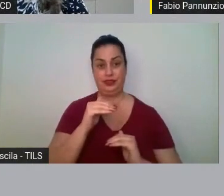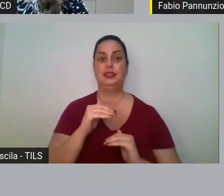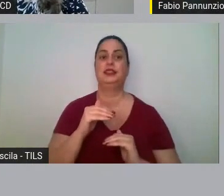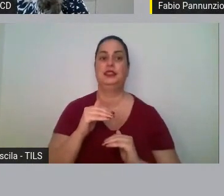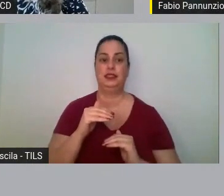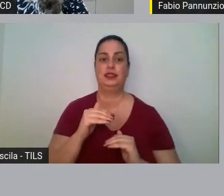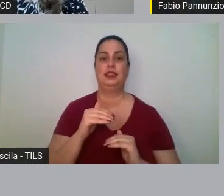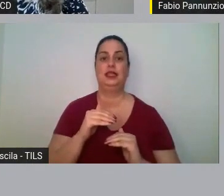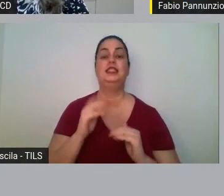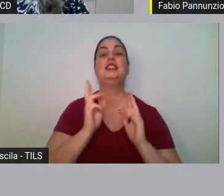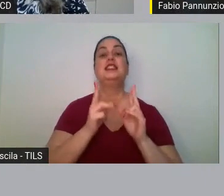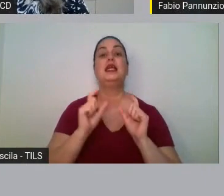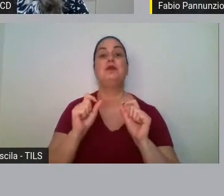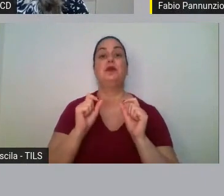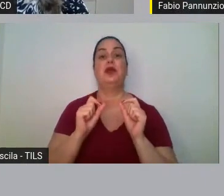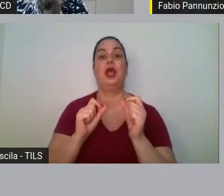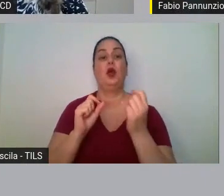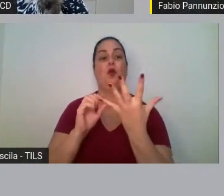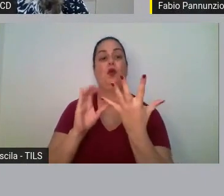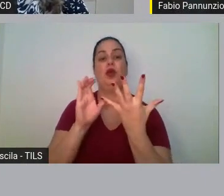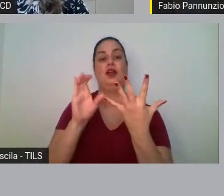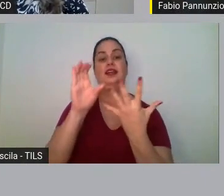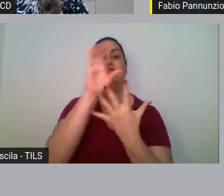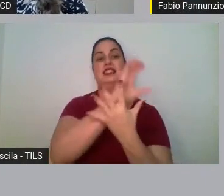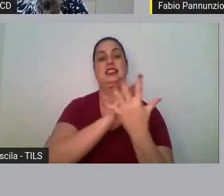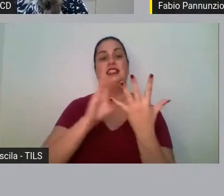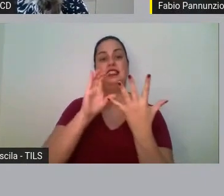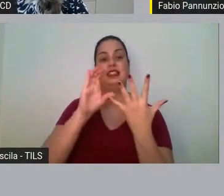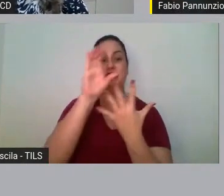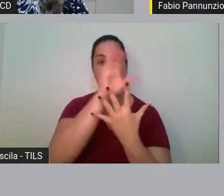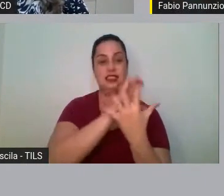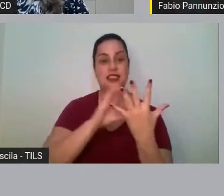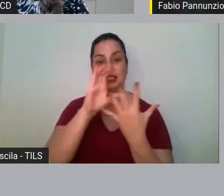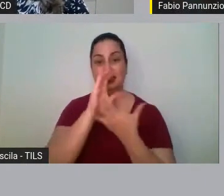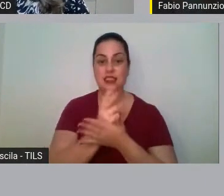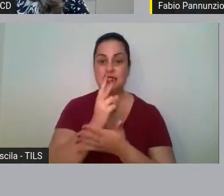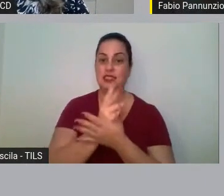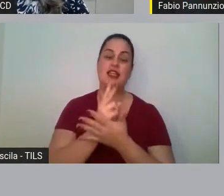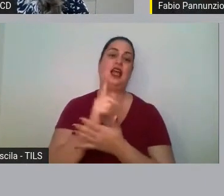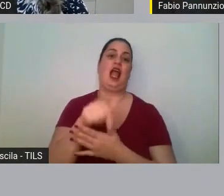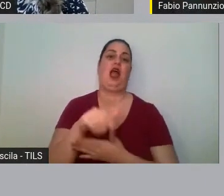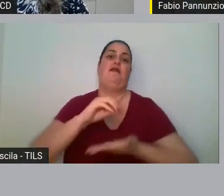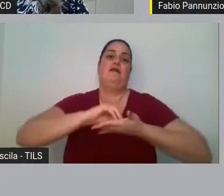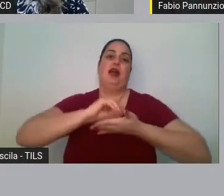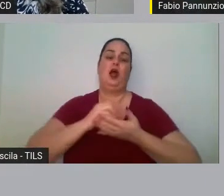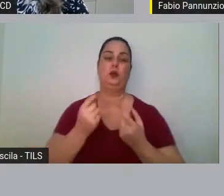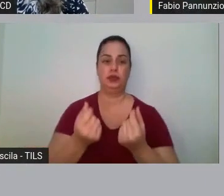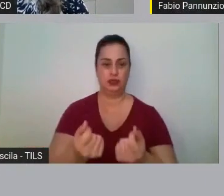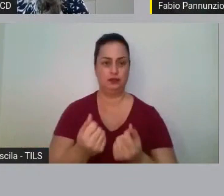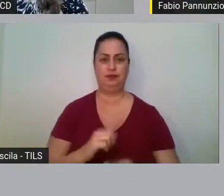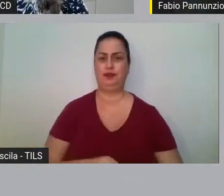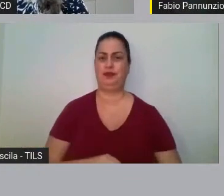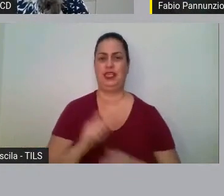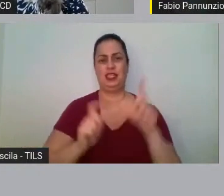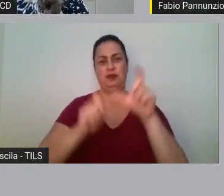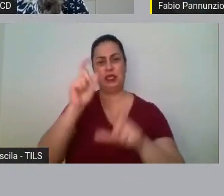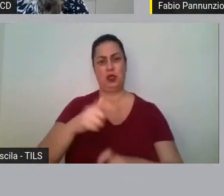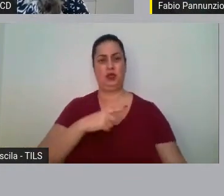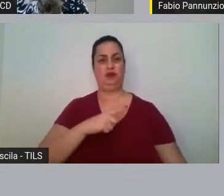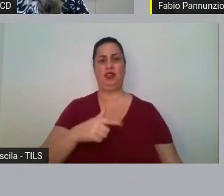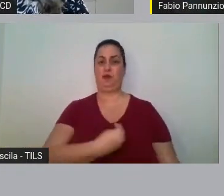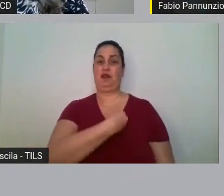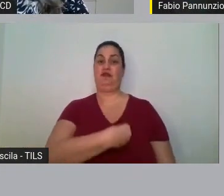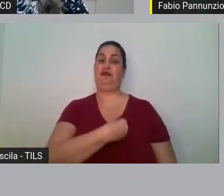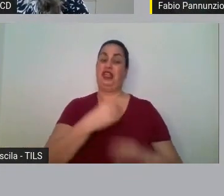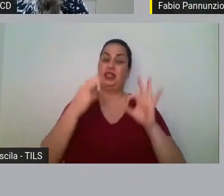escassez e contínua subtração de patrimônio, direitos, dignidade de vida, que não tem nada a ver